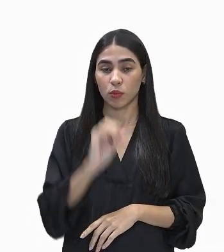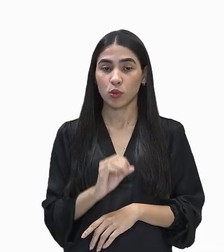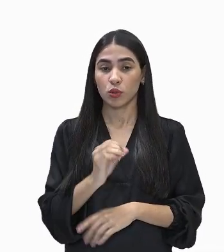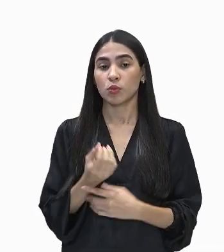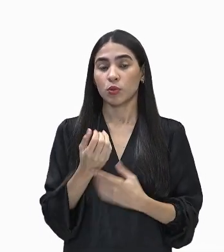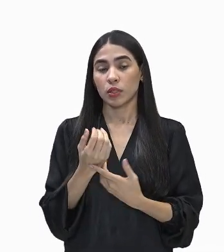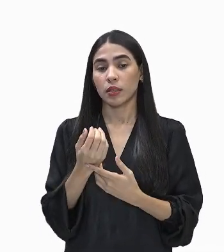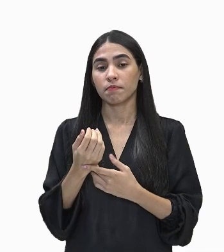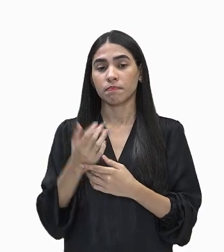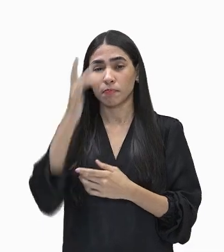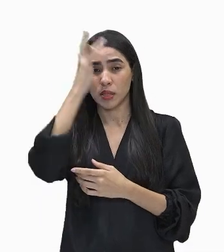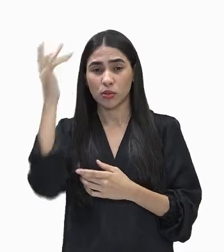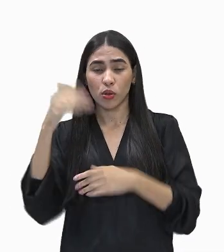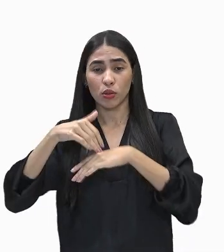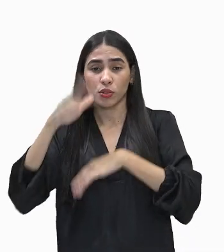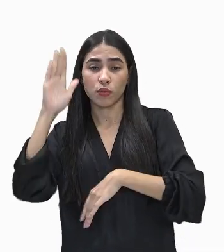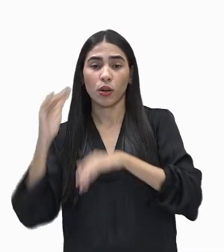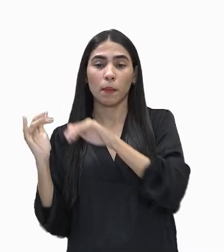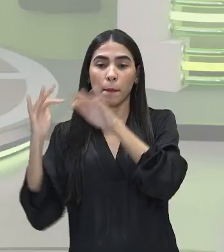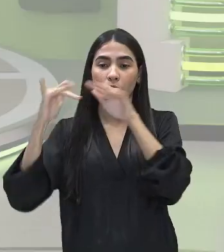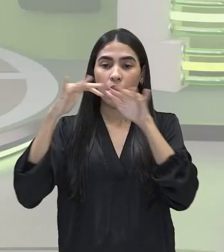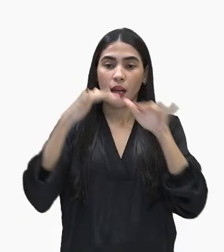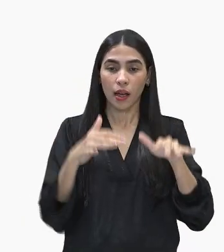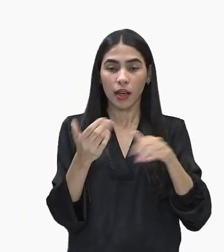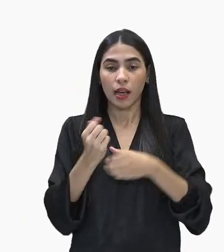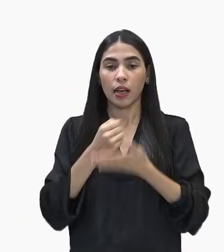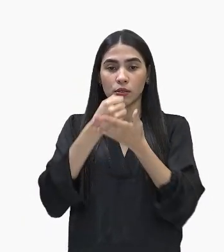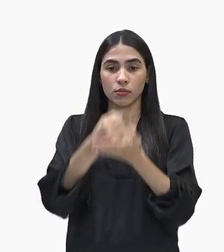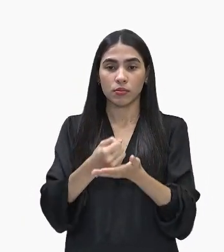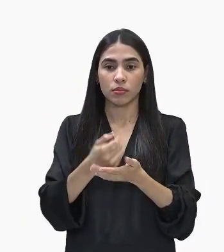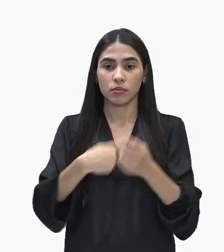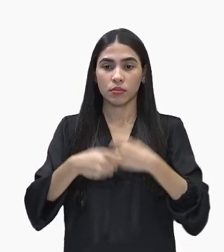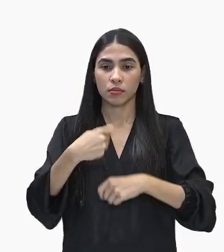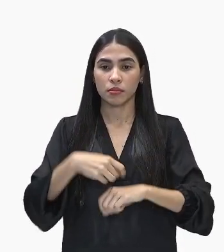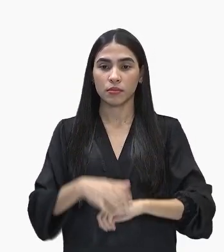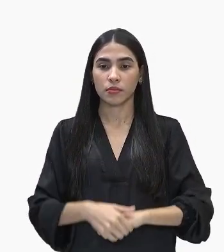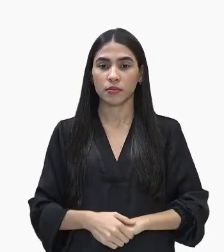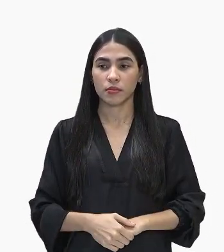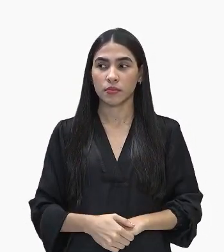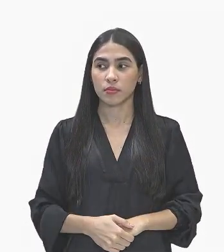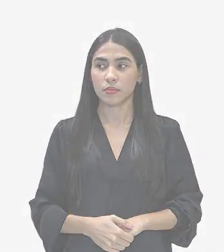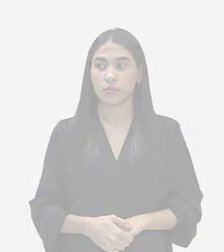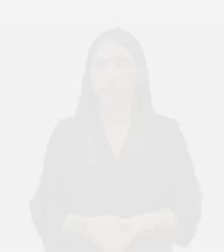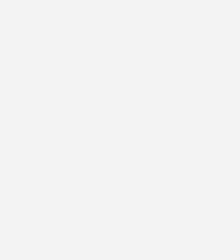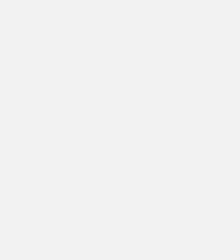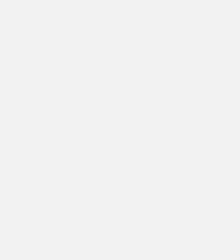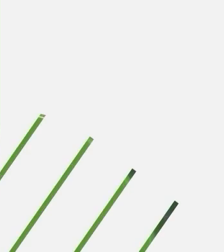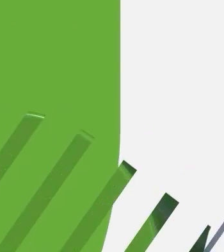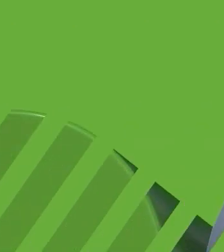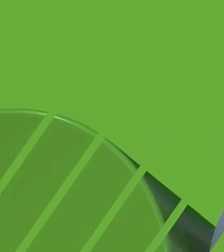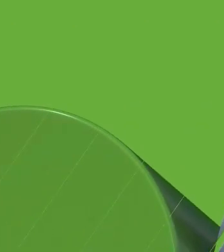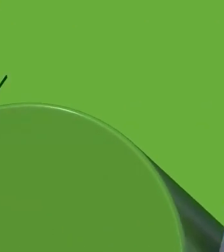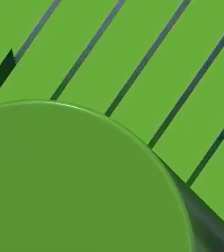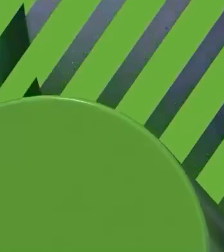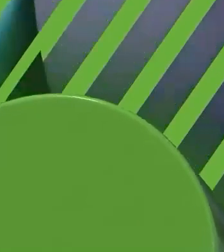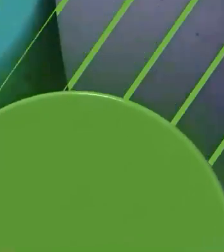contribuem para a economia local.